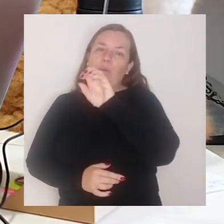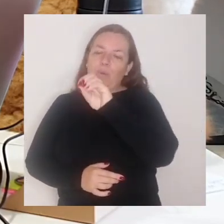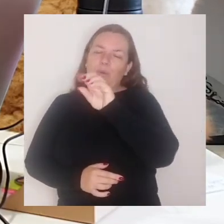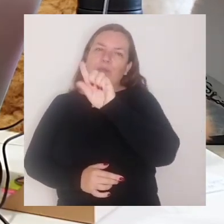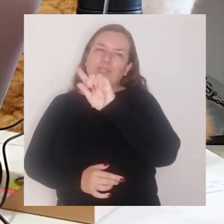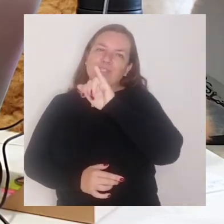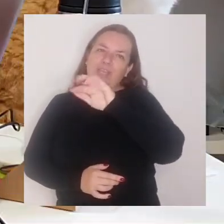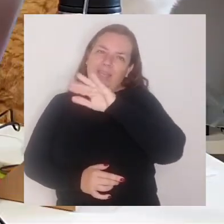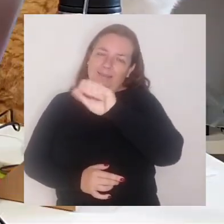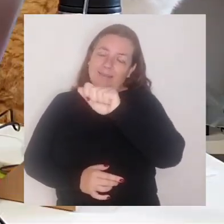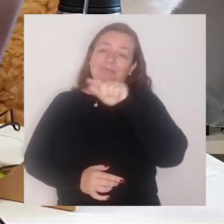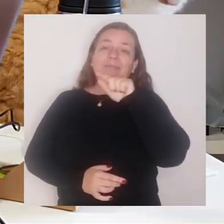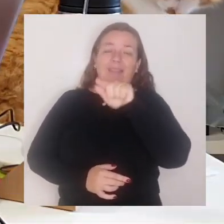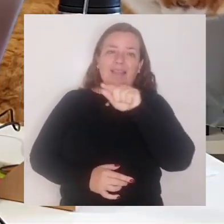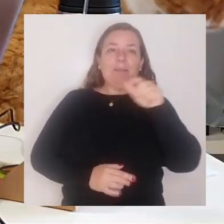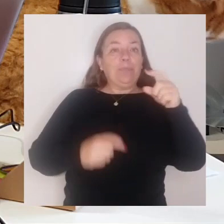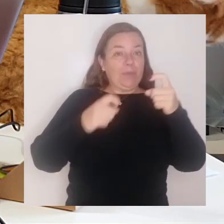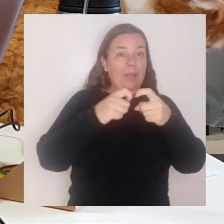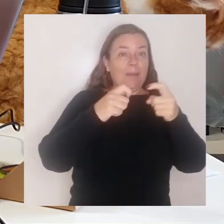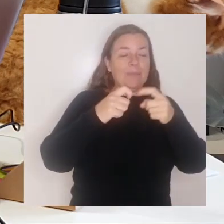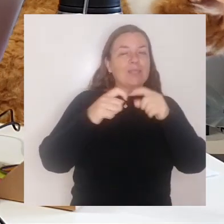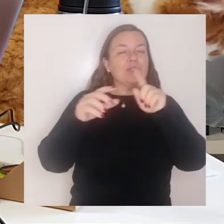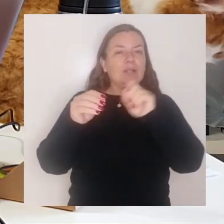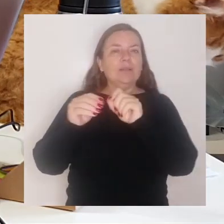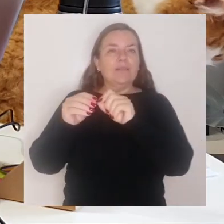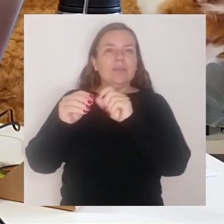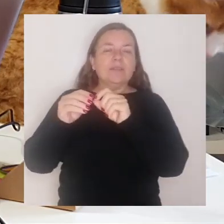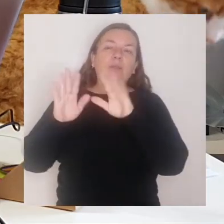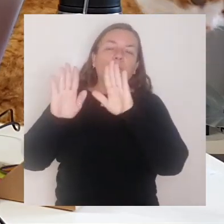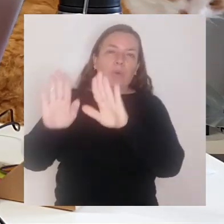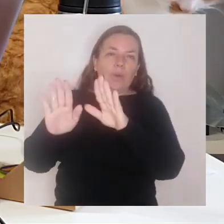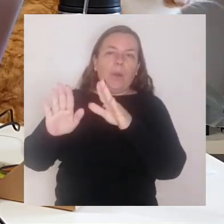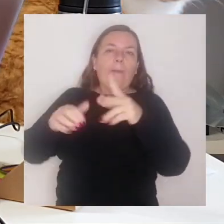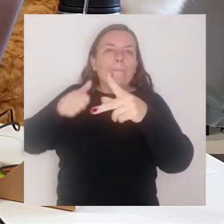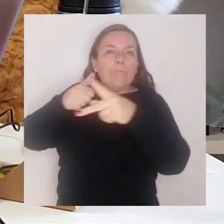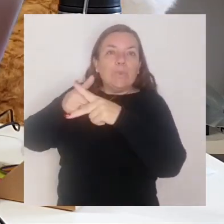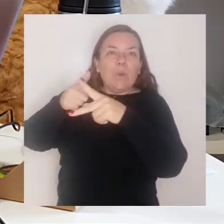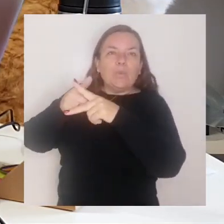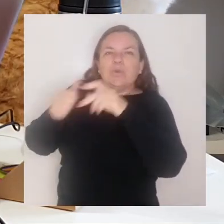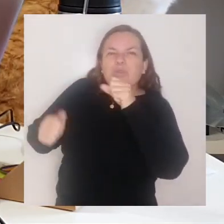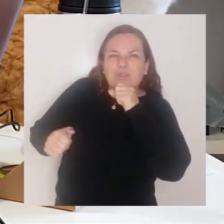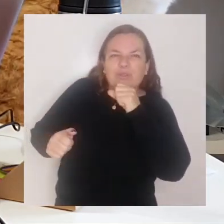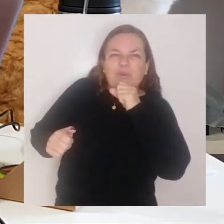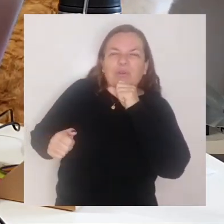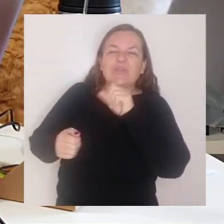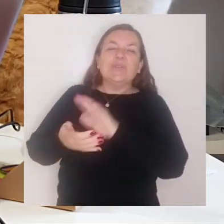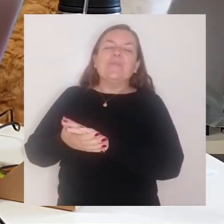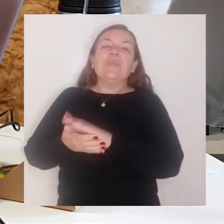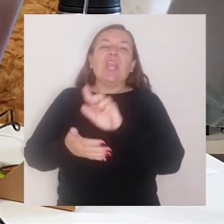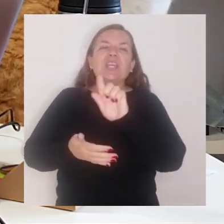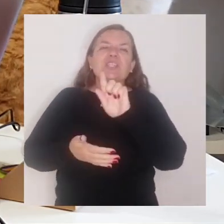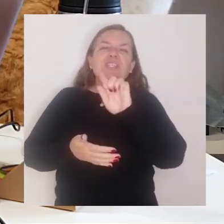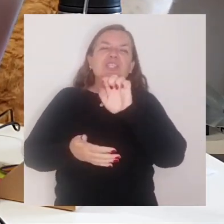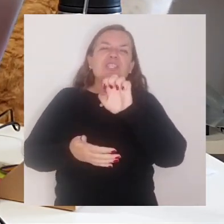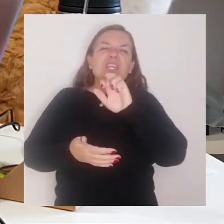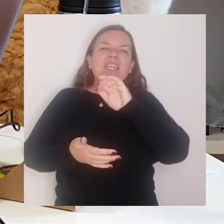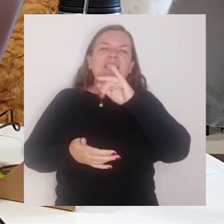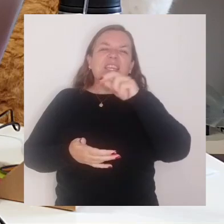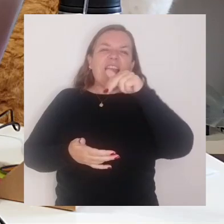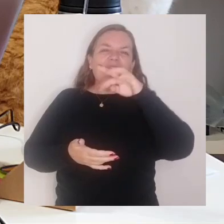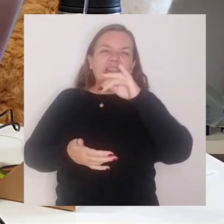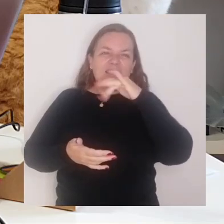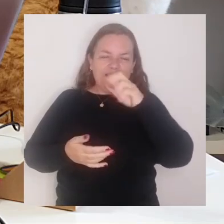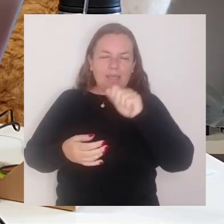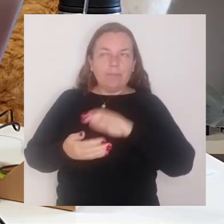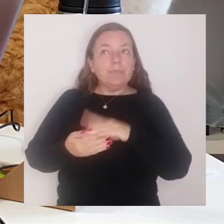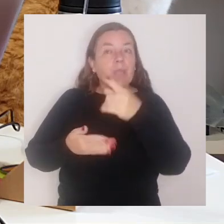Rogéria Maria Gonçalves. A Lujan é residente em geriatria lá no hospital e a dona Rogéria, que era professora e artista plástica,